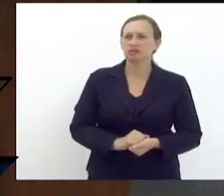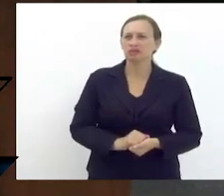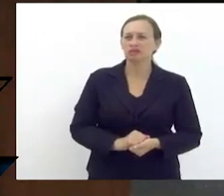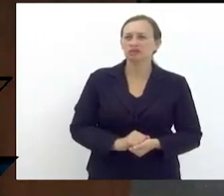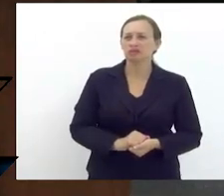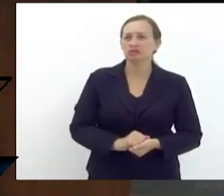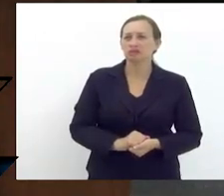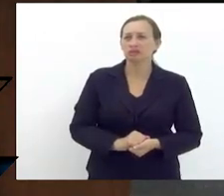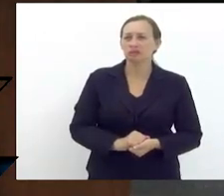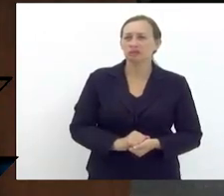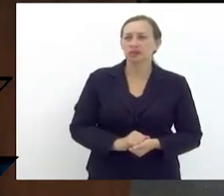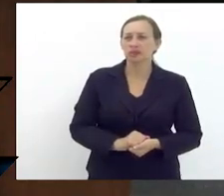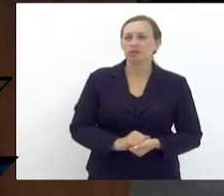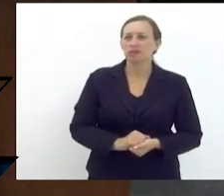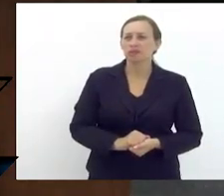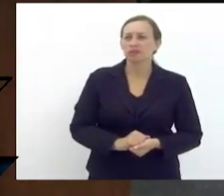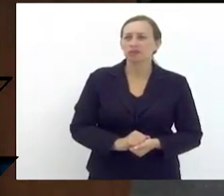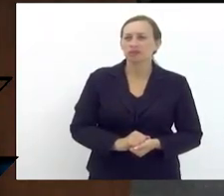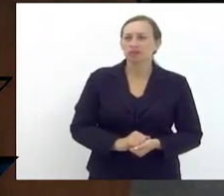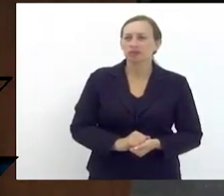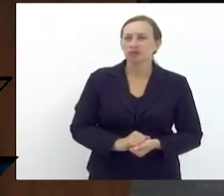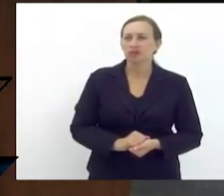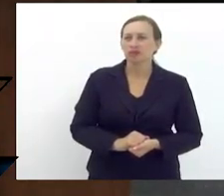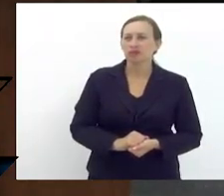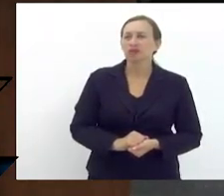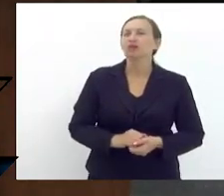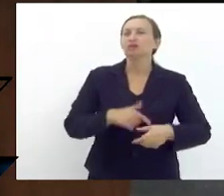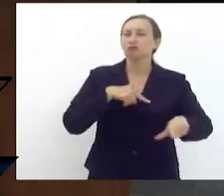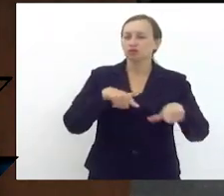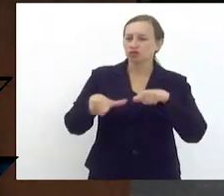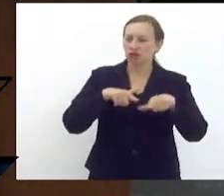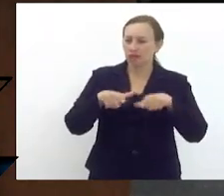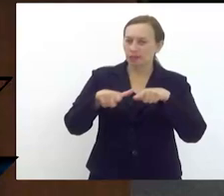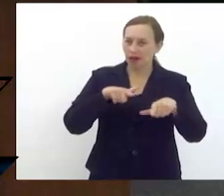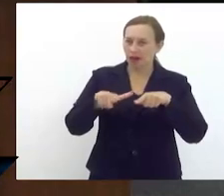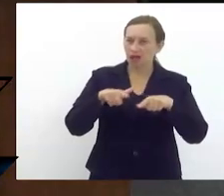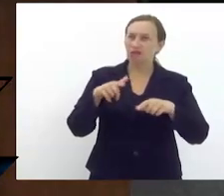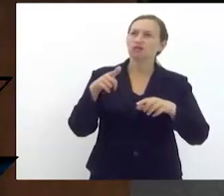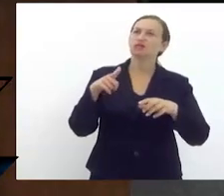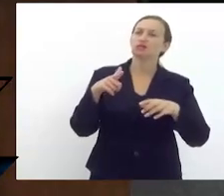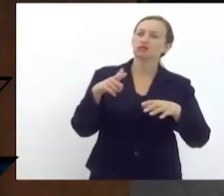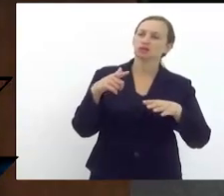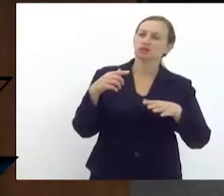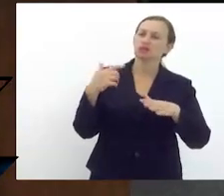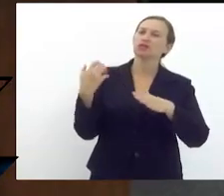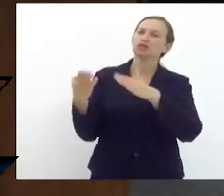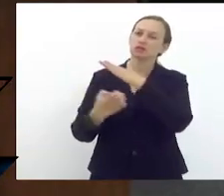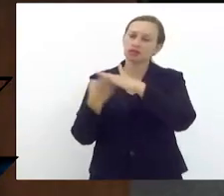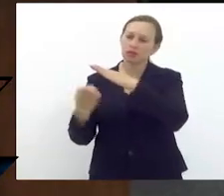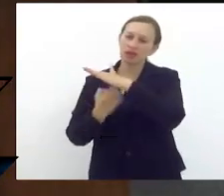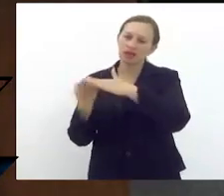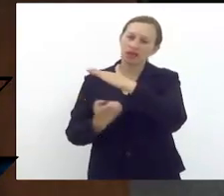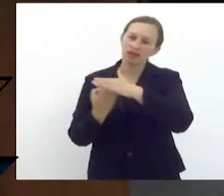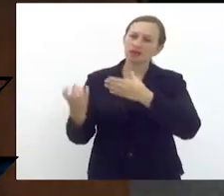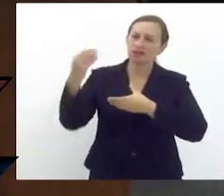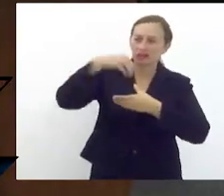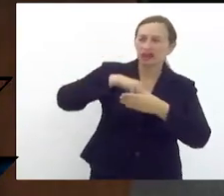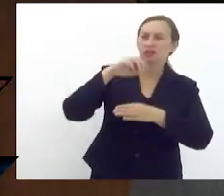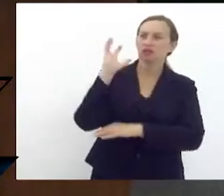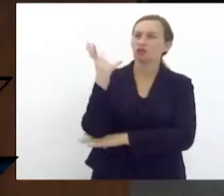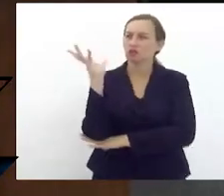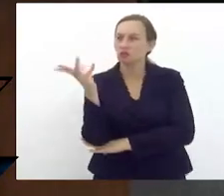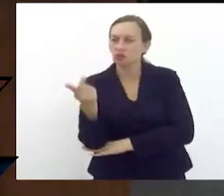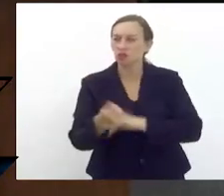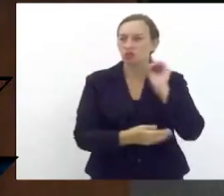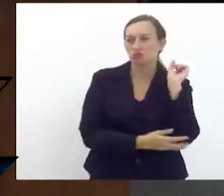desconfortável das e dois concessionárias de serviços que já atuavam dentro da reserva nesse sentido nós apresentamos a Moção que foi